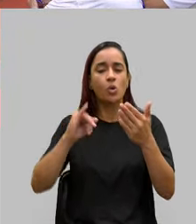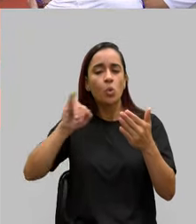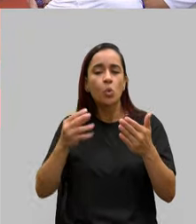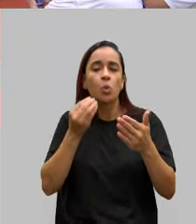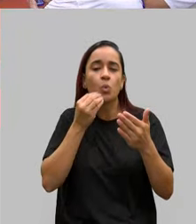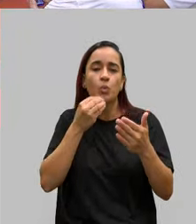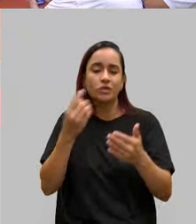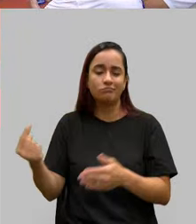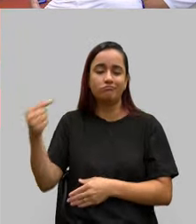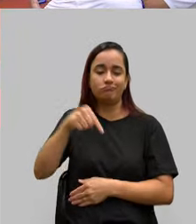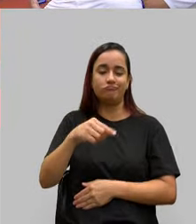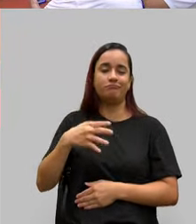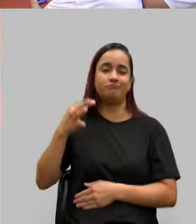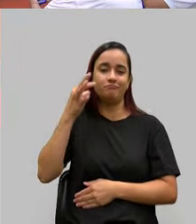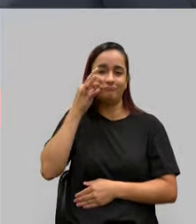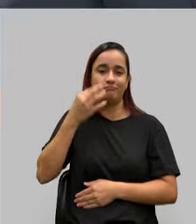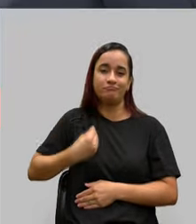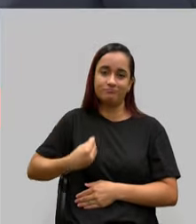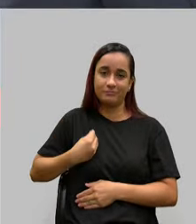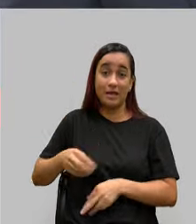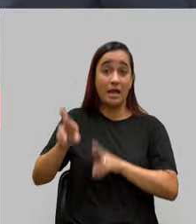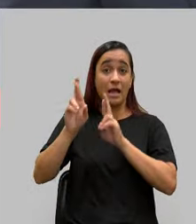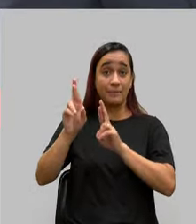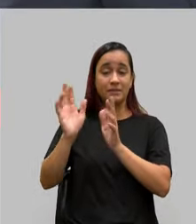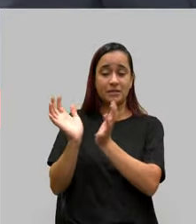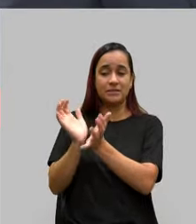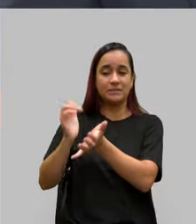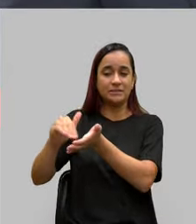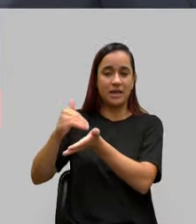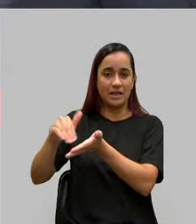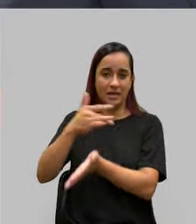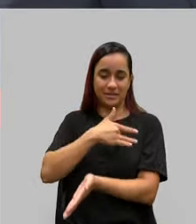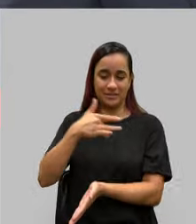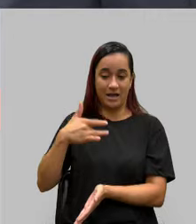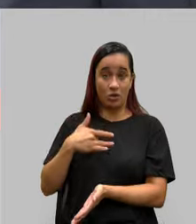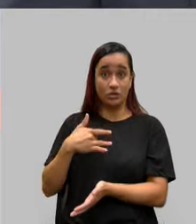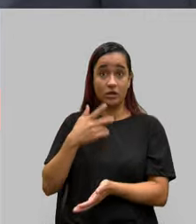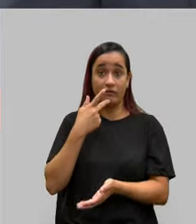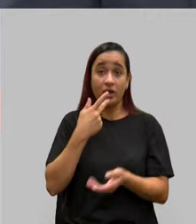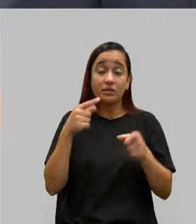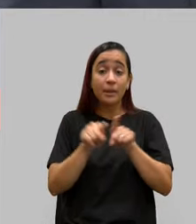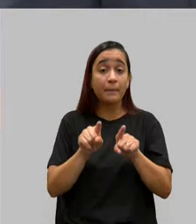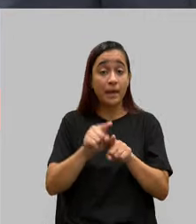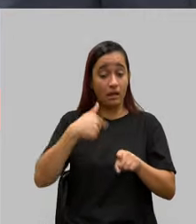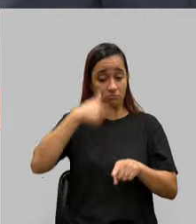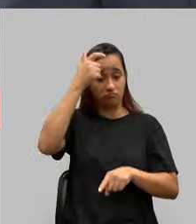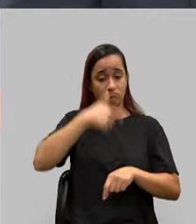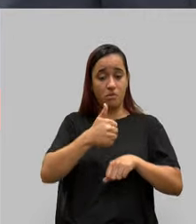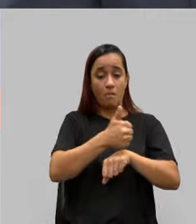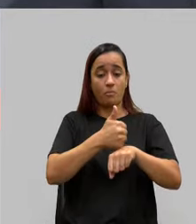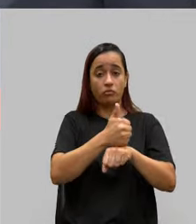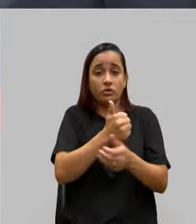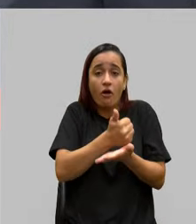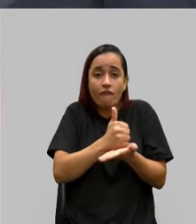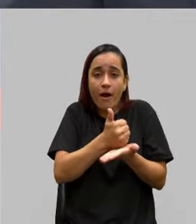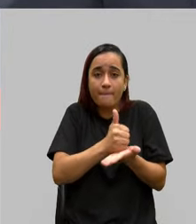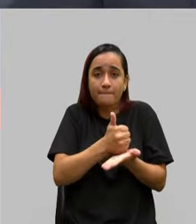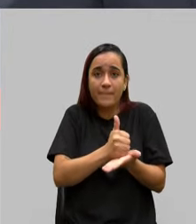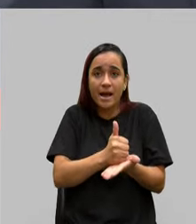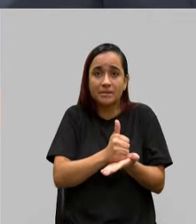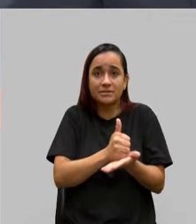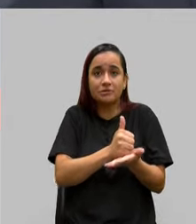estado de saúde e dizer que como farmacêutica né oriunda da Universidade eh é